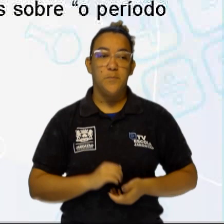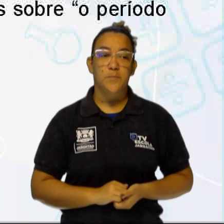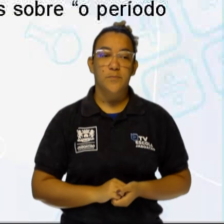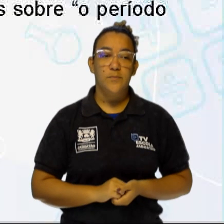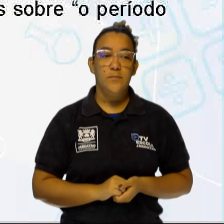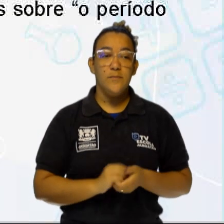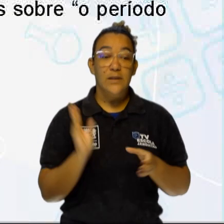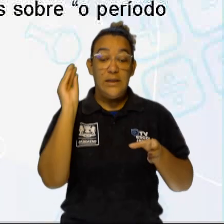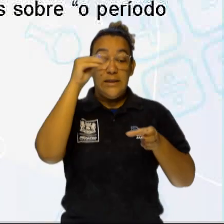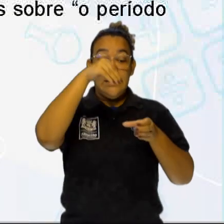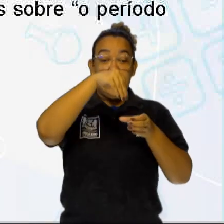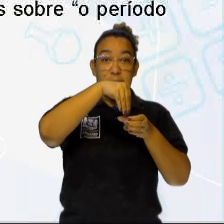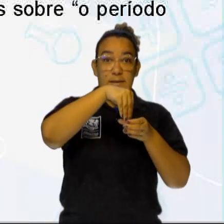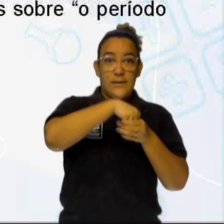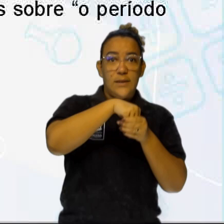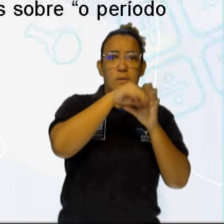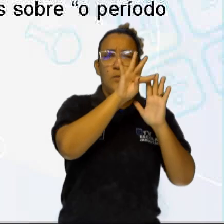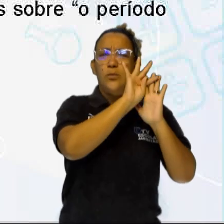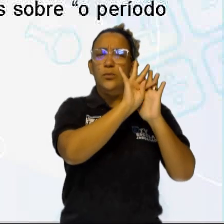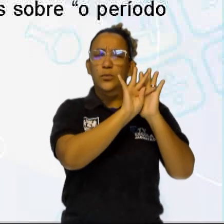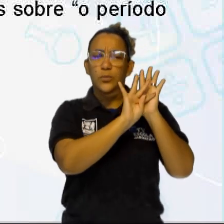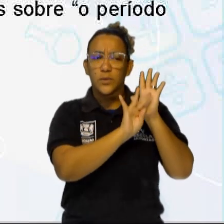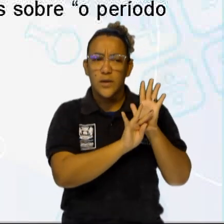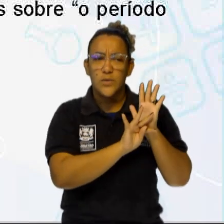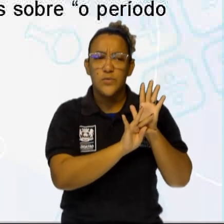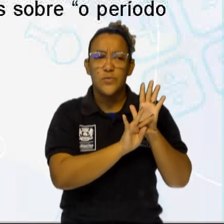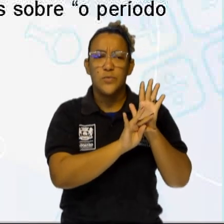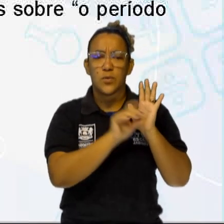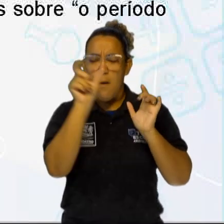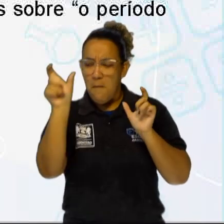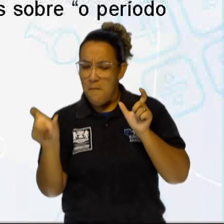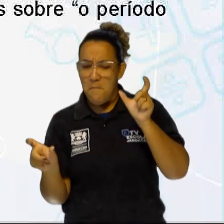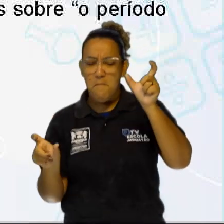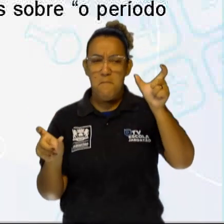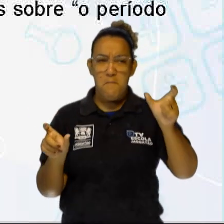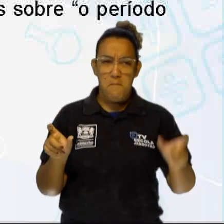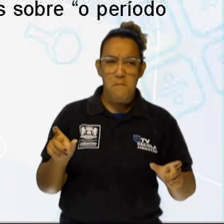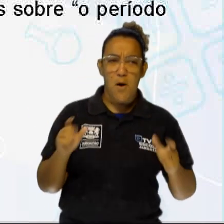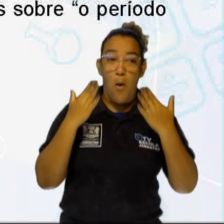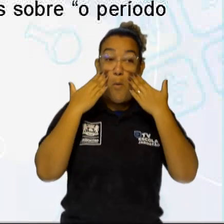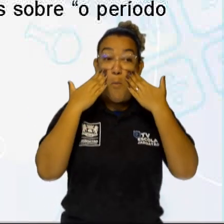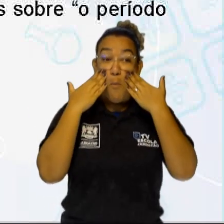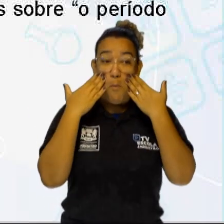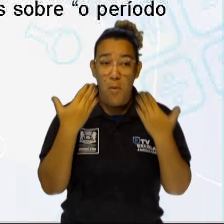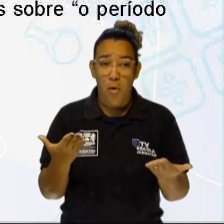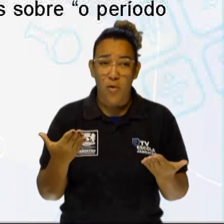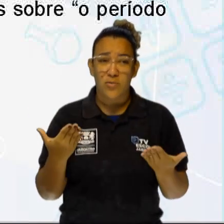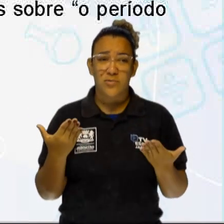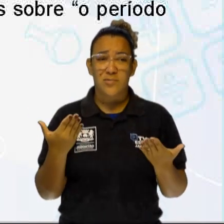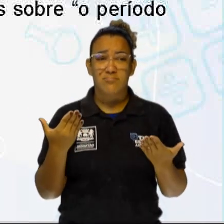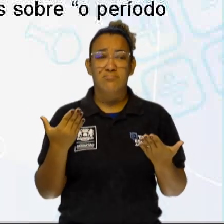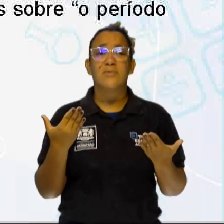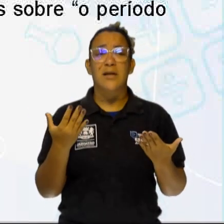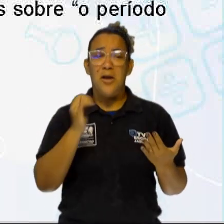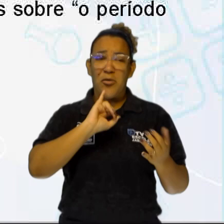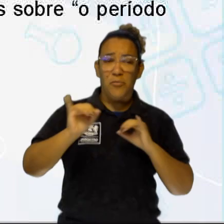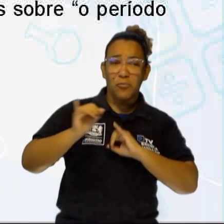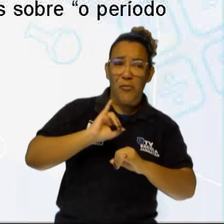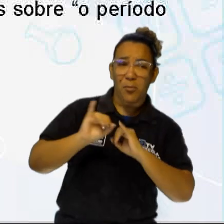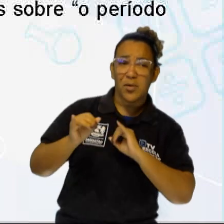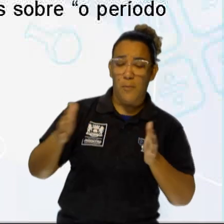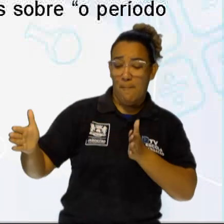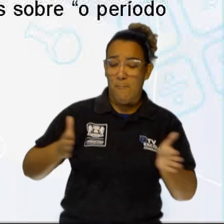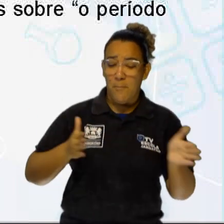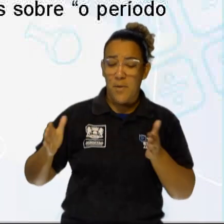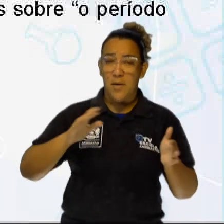No item C, ele fala o seguinte: no texto, ambas personagens se mostram desinteressadas por informações sobre o